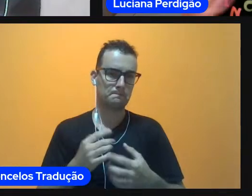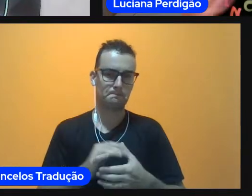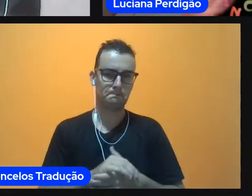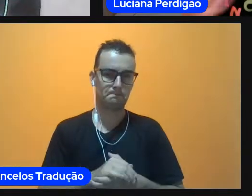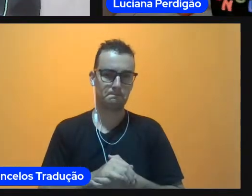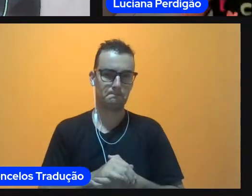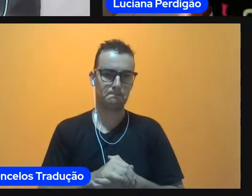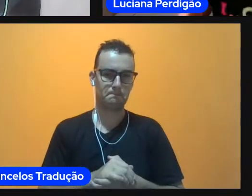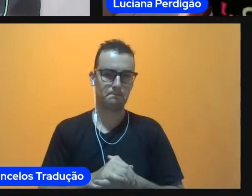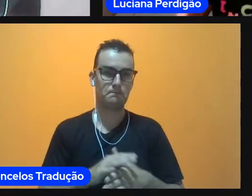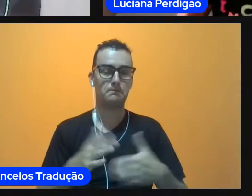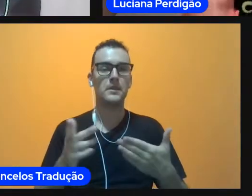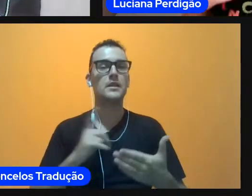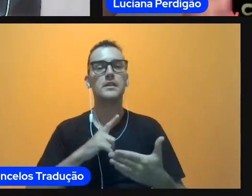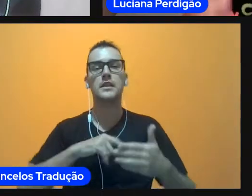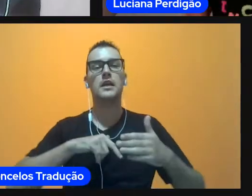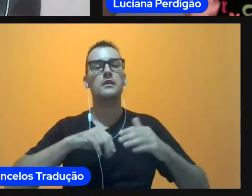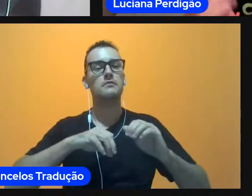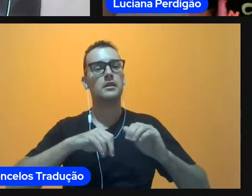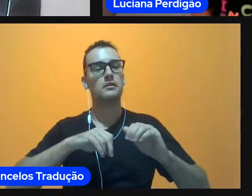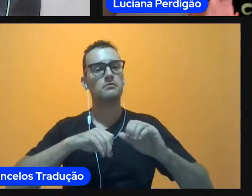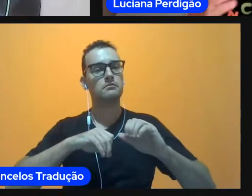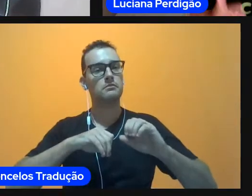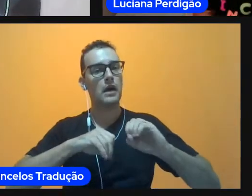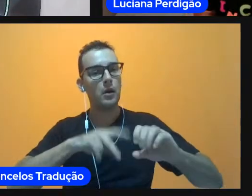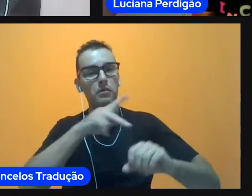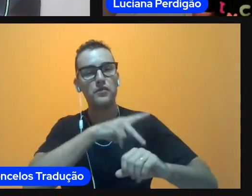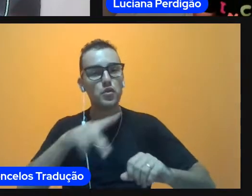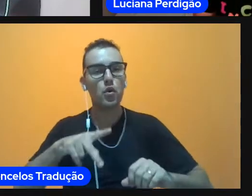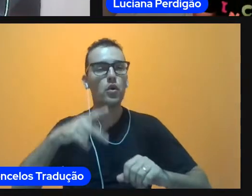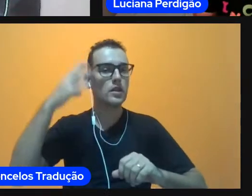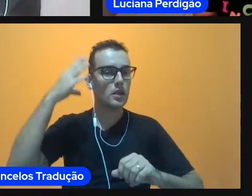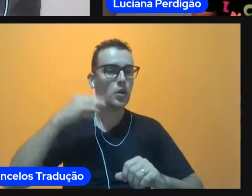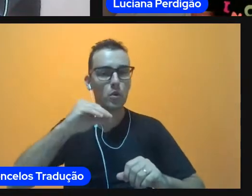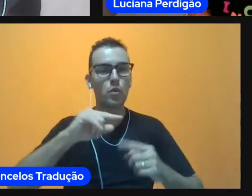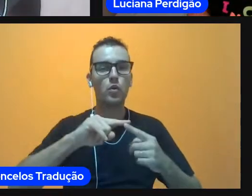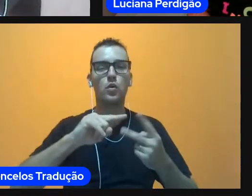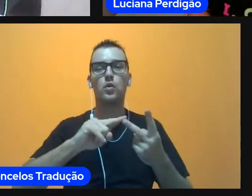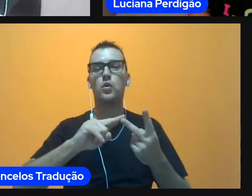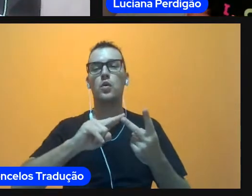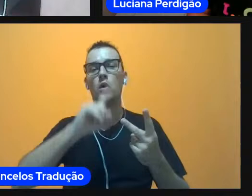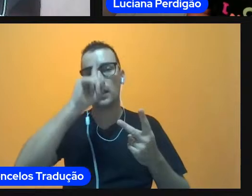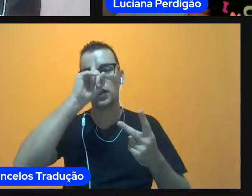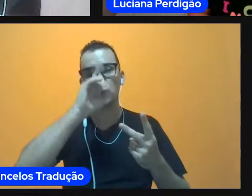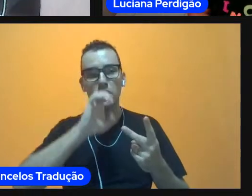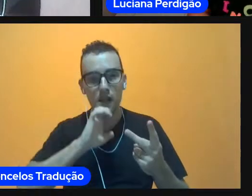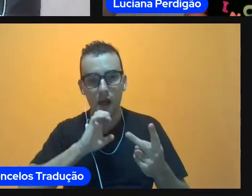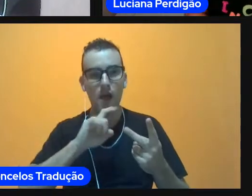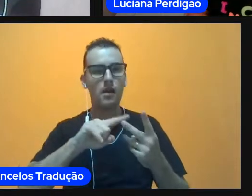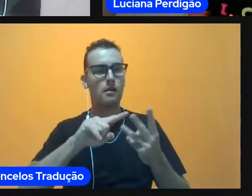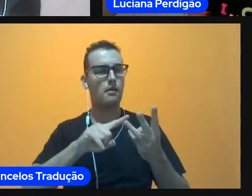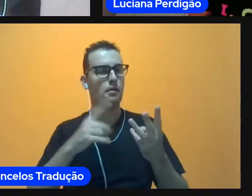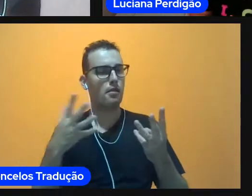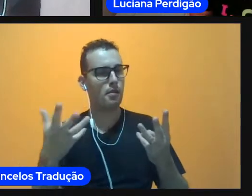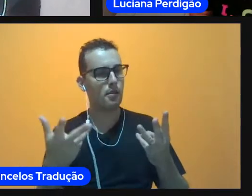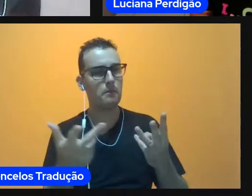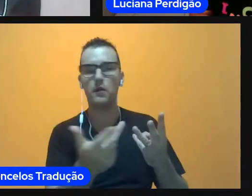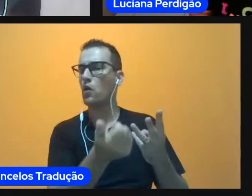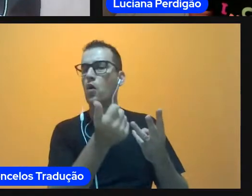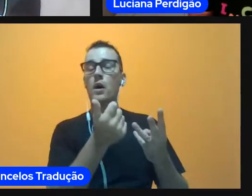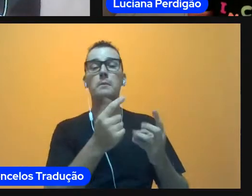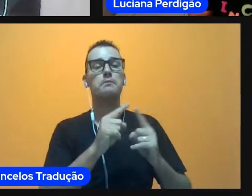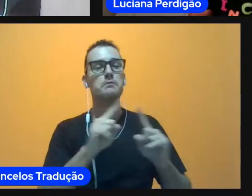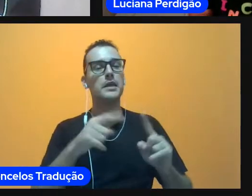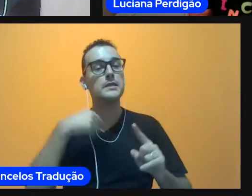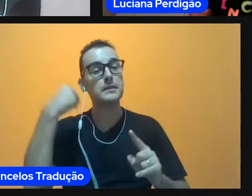ter aula com Edicléia é maravilhoso, mas as vivências com os colegas foi um aprendizado inesquecível. Então, assim, mesmo à